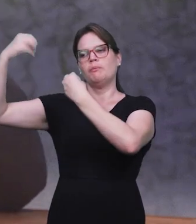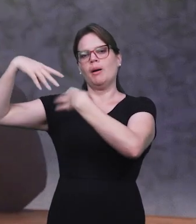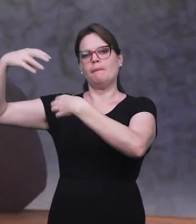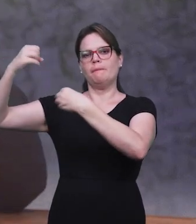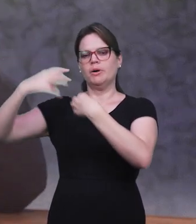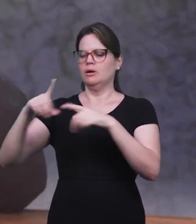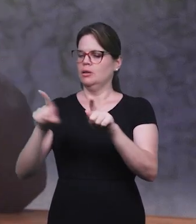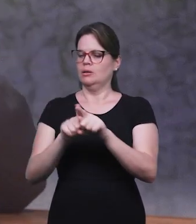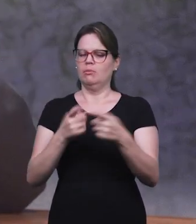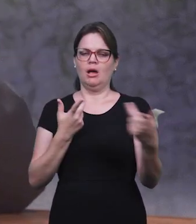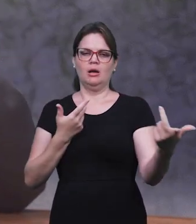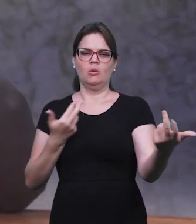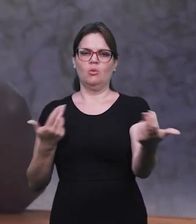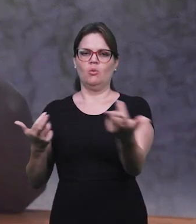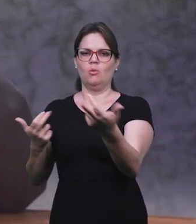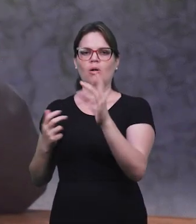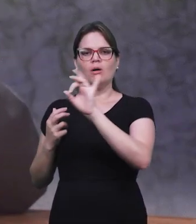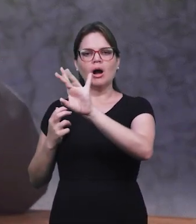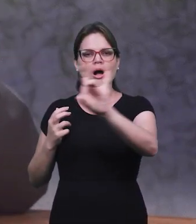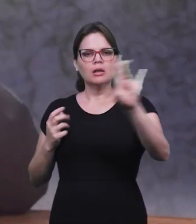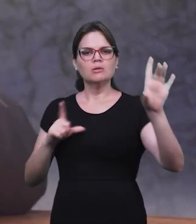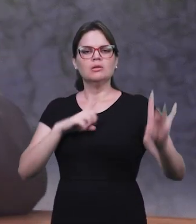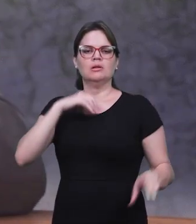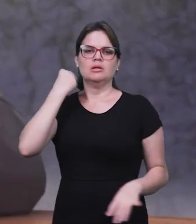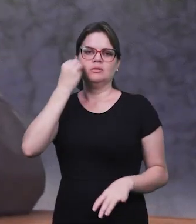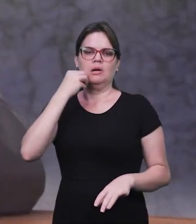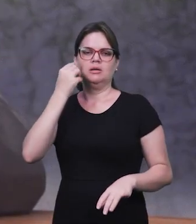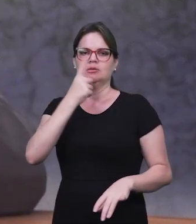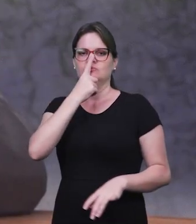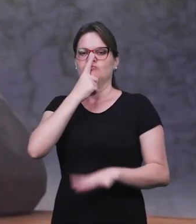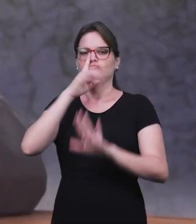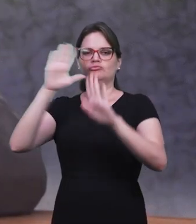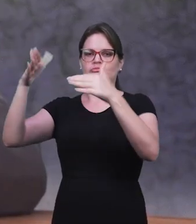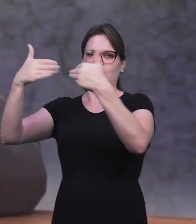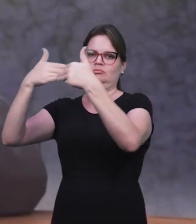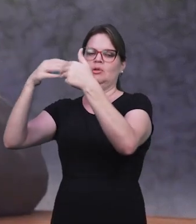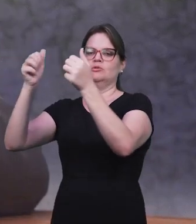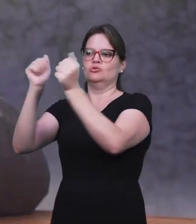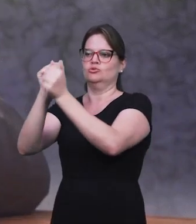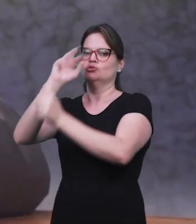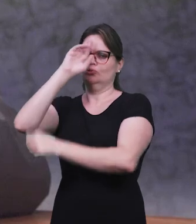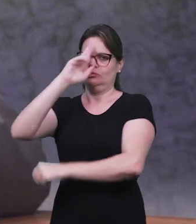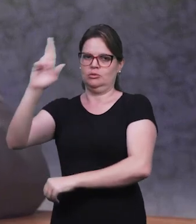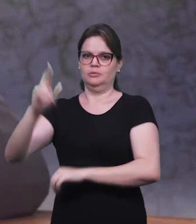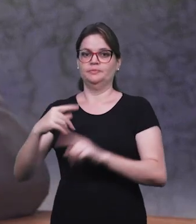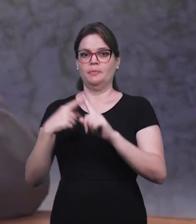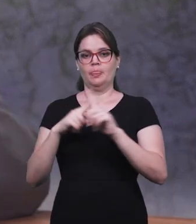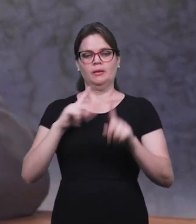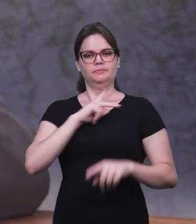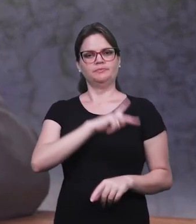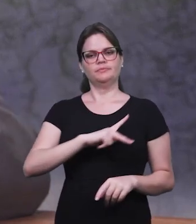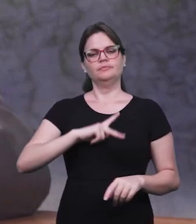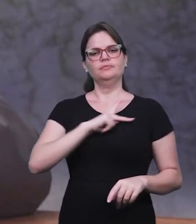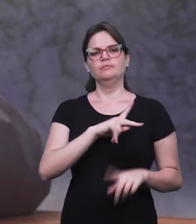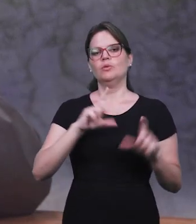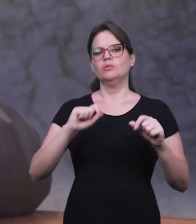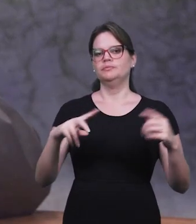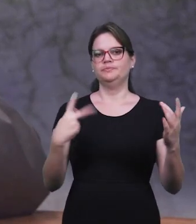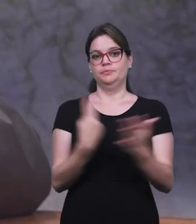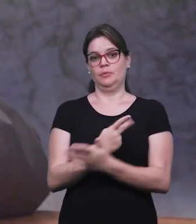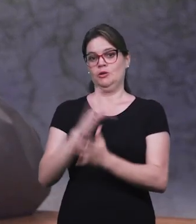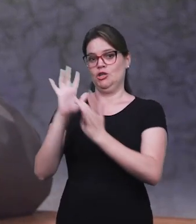Jesus toda a instrução por revelação. Quando falamos por revelação, é por meios que não são naturais,